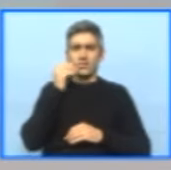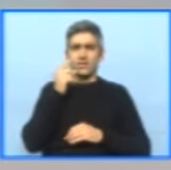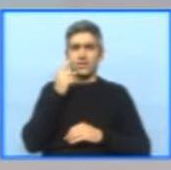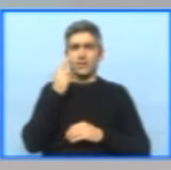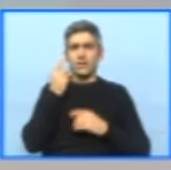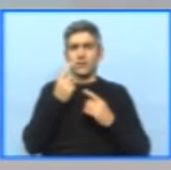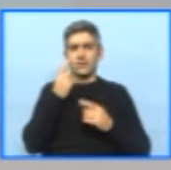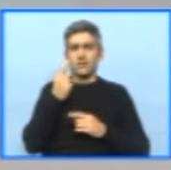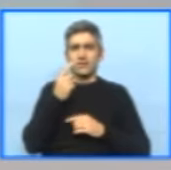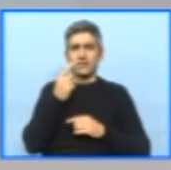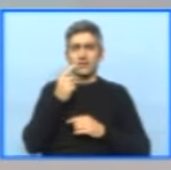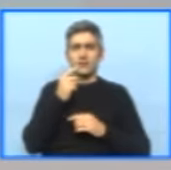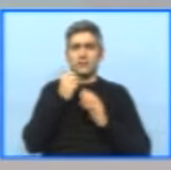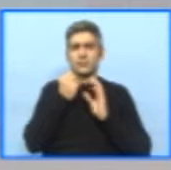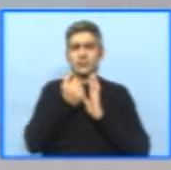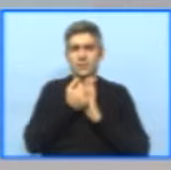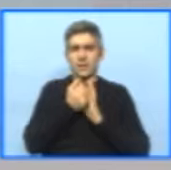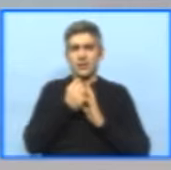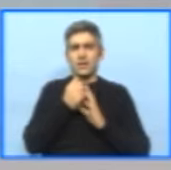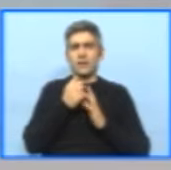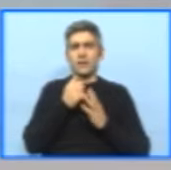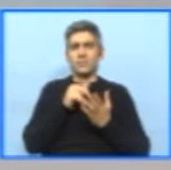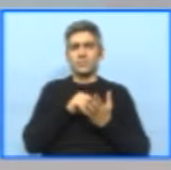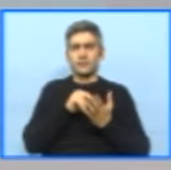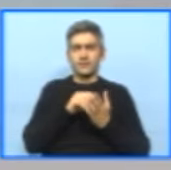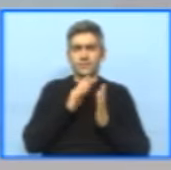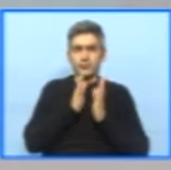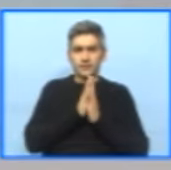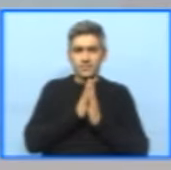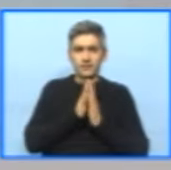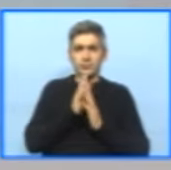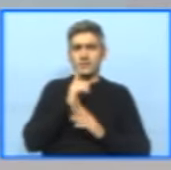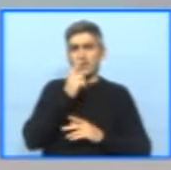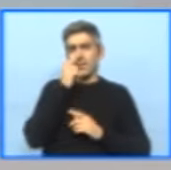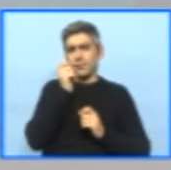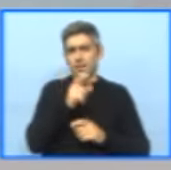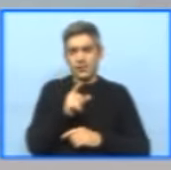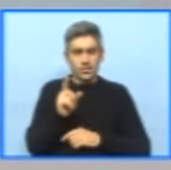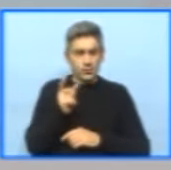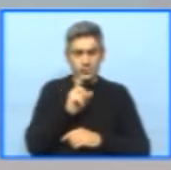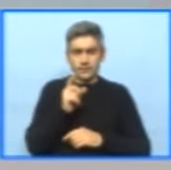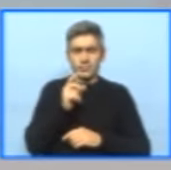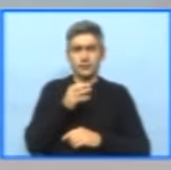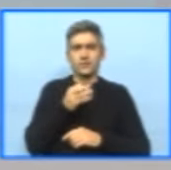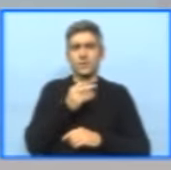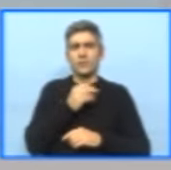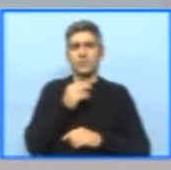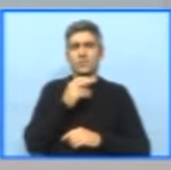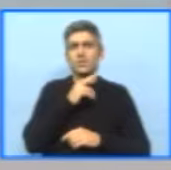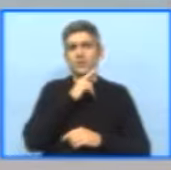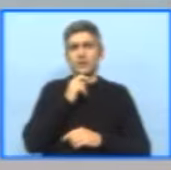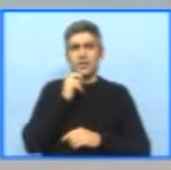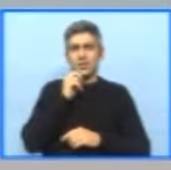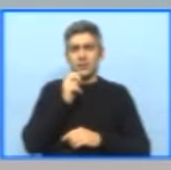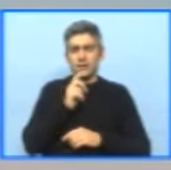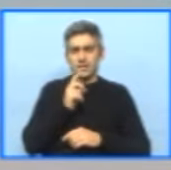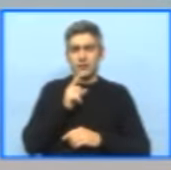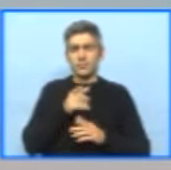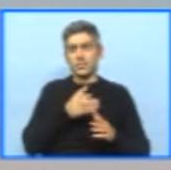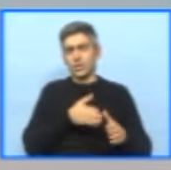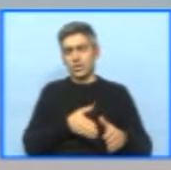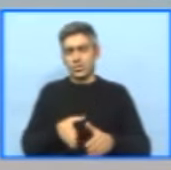algo que marca e que assinala a presença de Deus, que não abandona o povo de Israel no seu